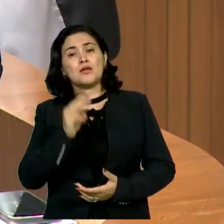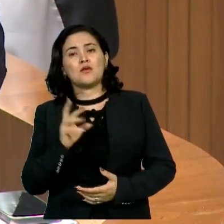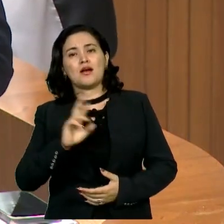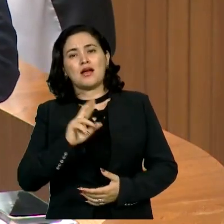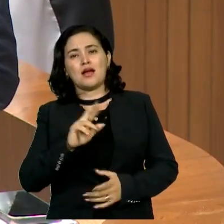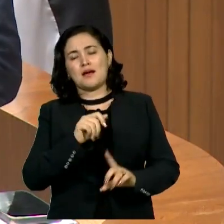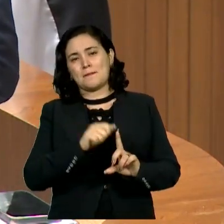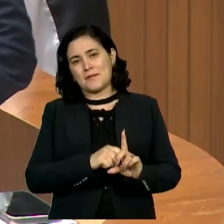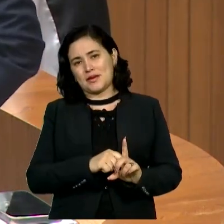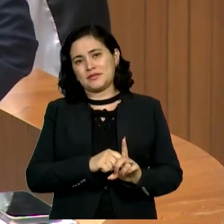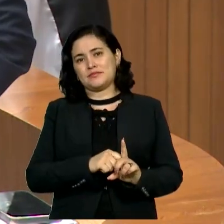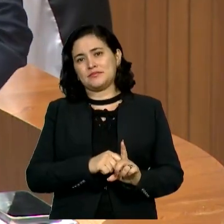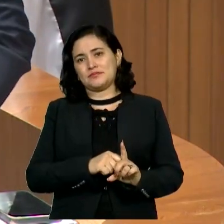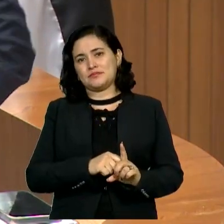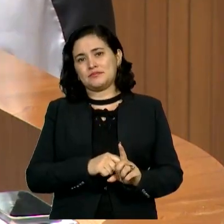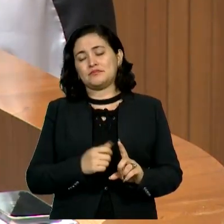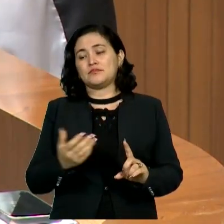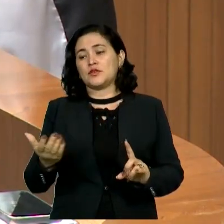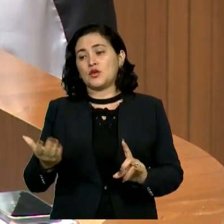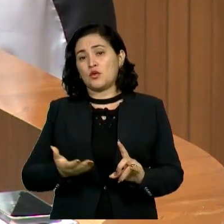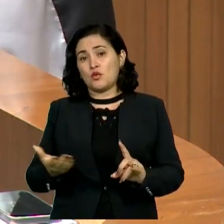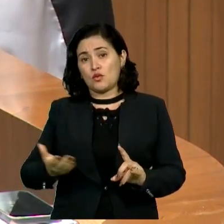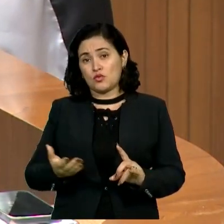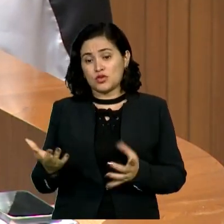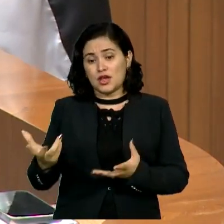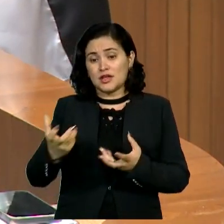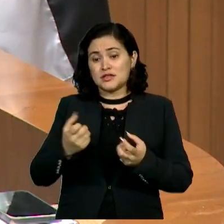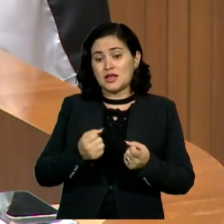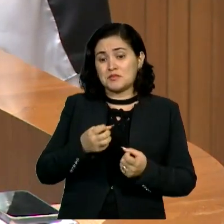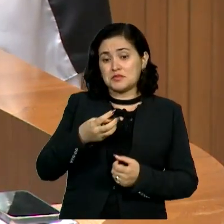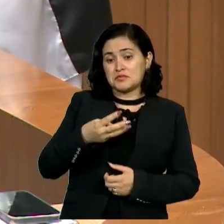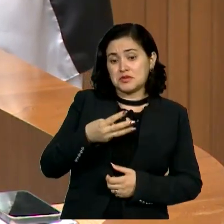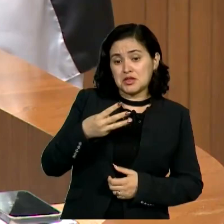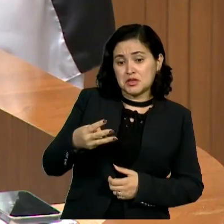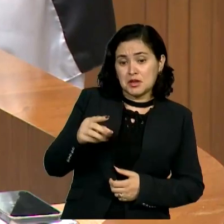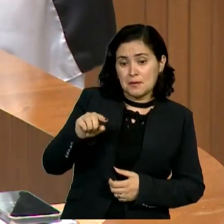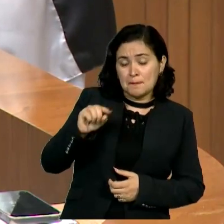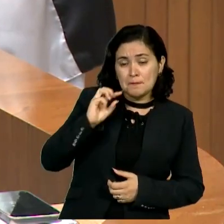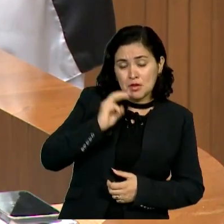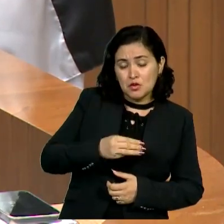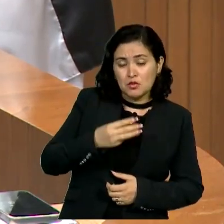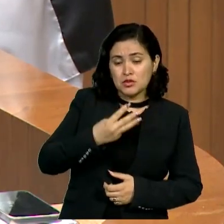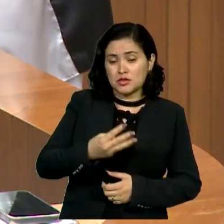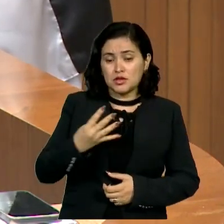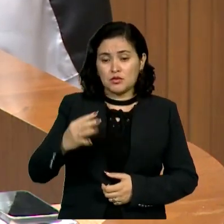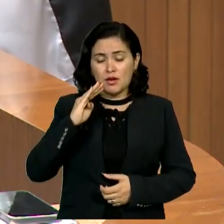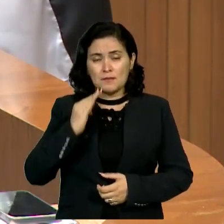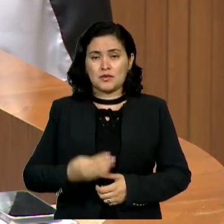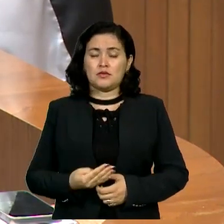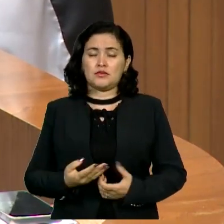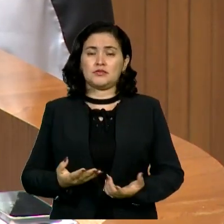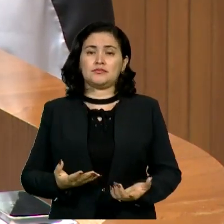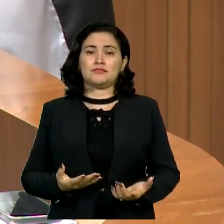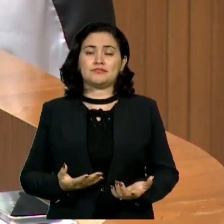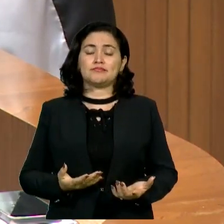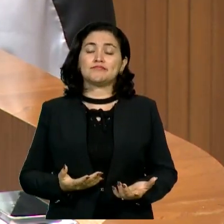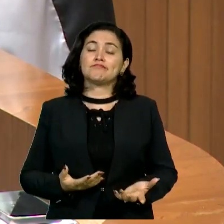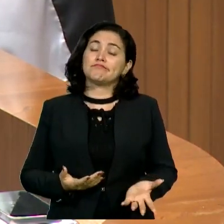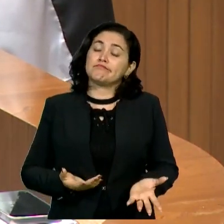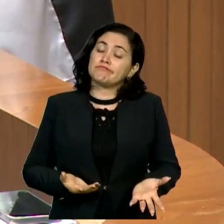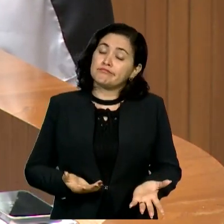E hoje ela apura 33, 34. Então, é uma bomba. Não vai ser